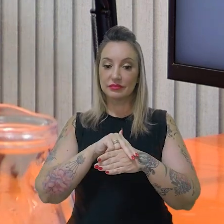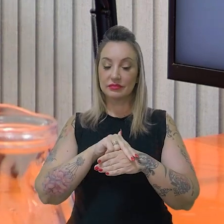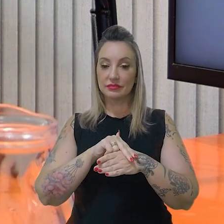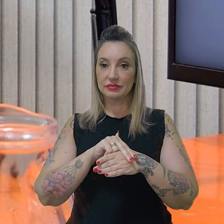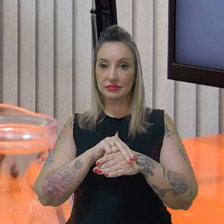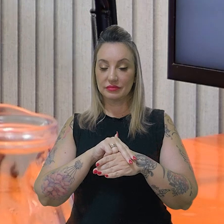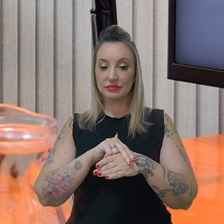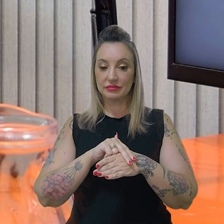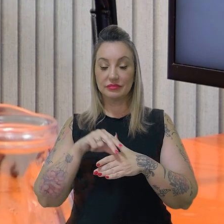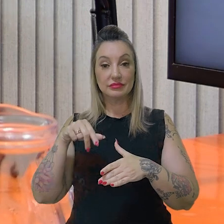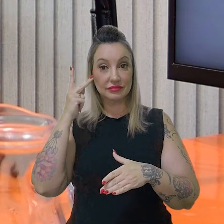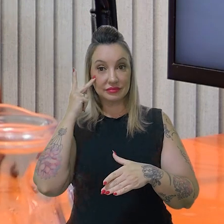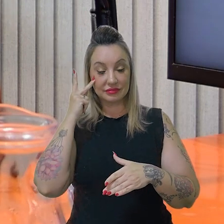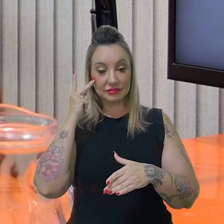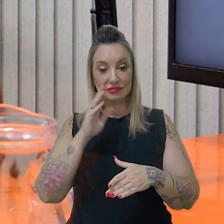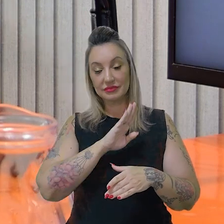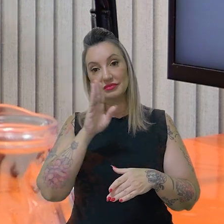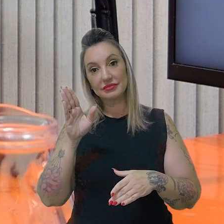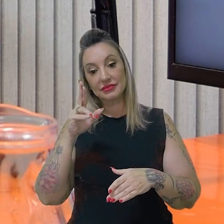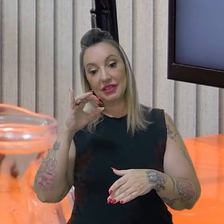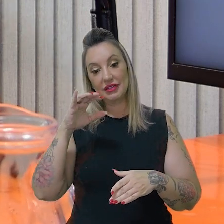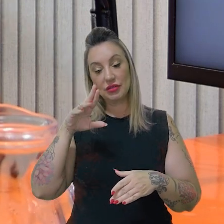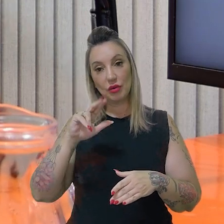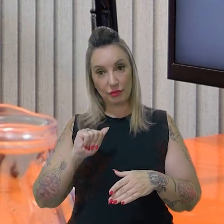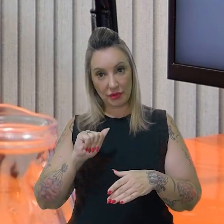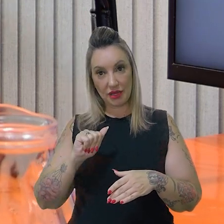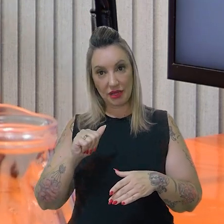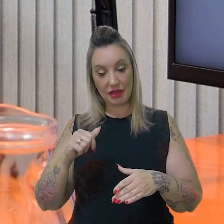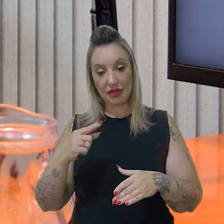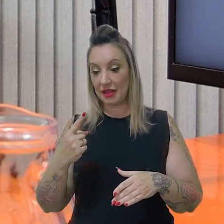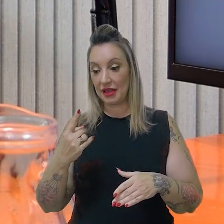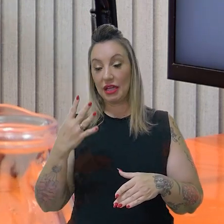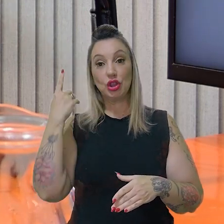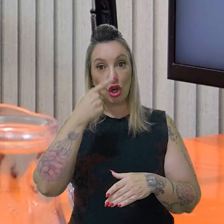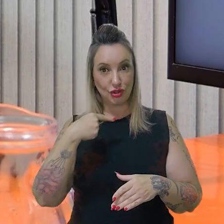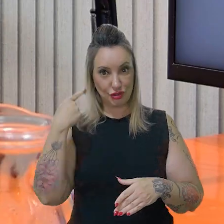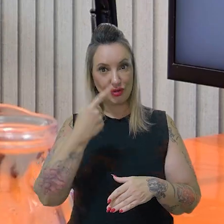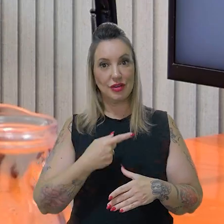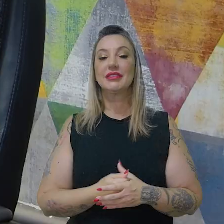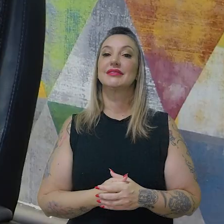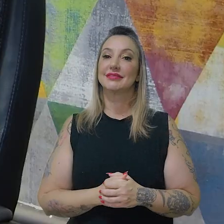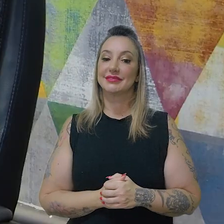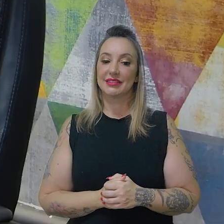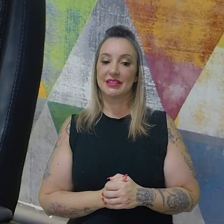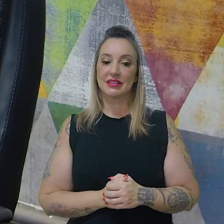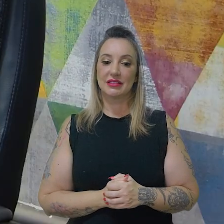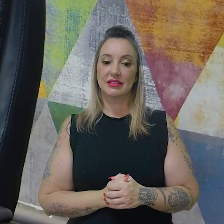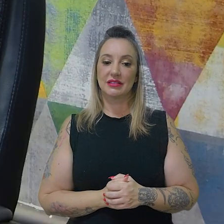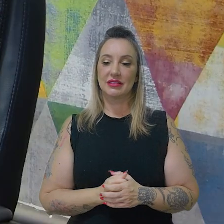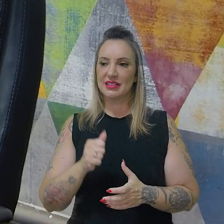daqu daqui de São Paulo também a Criciúma são mais 14 horas né se não for de avião e aí quem sabe é Santa Catarina